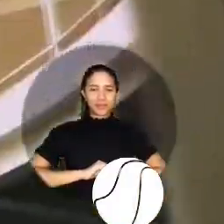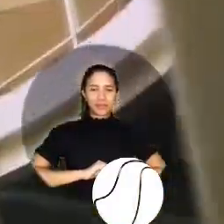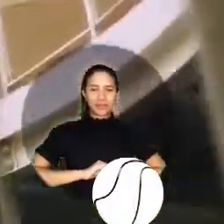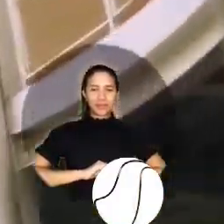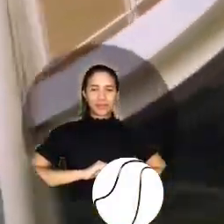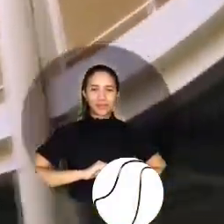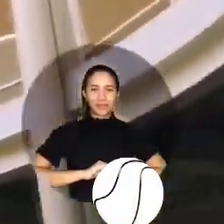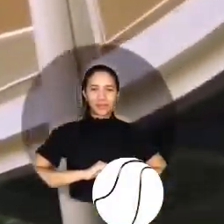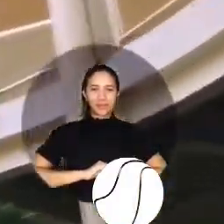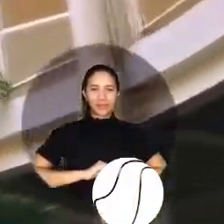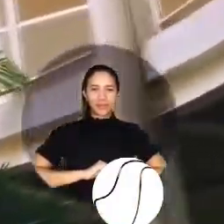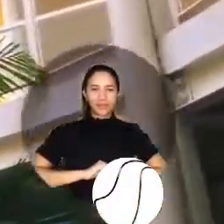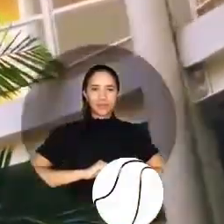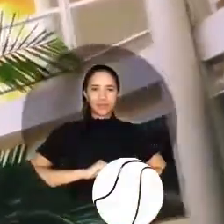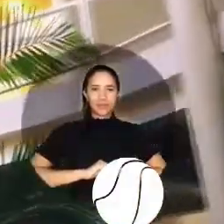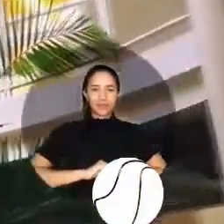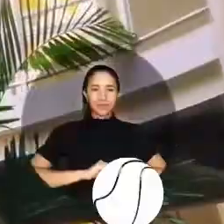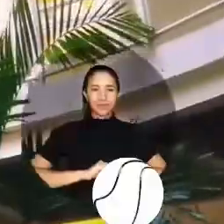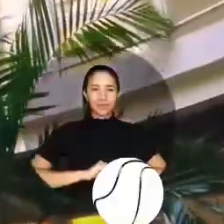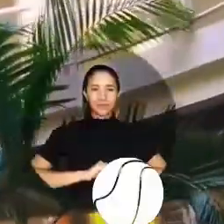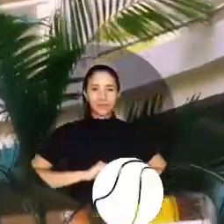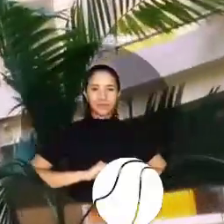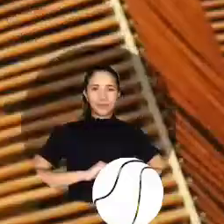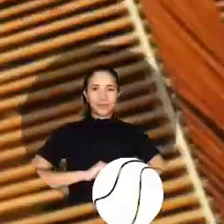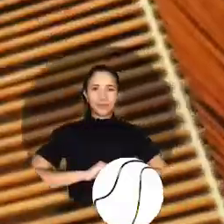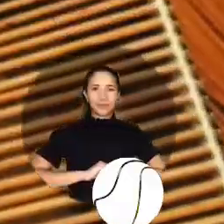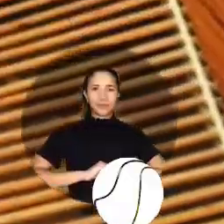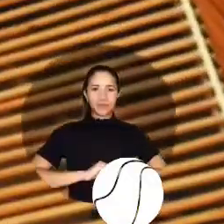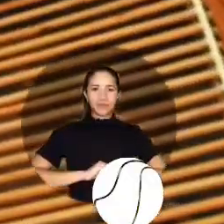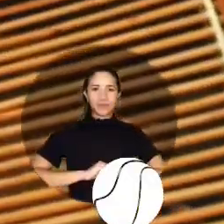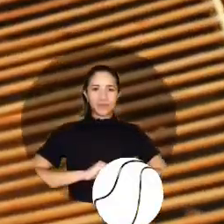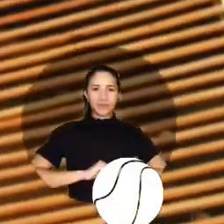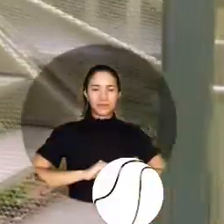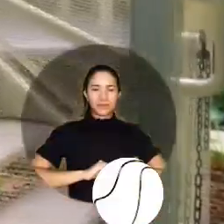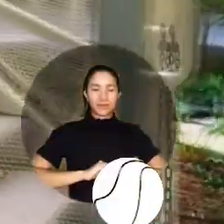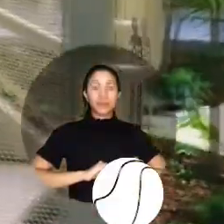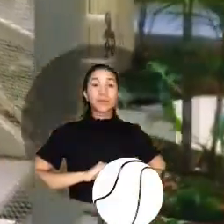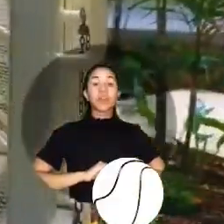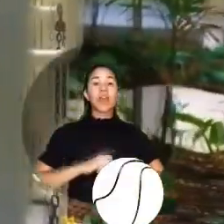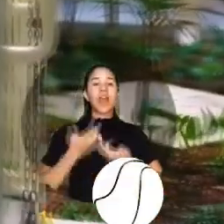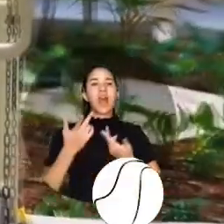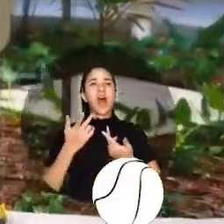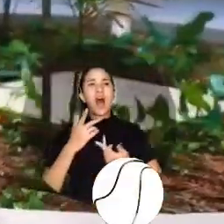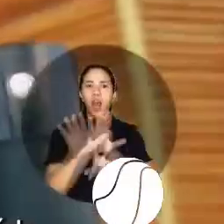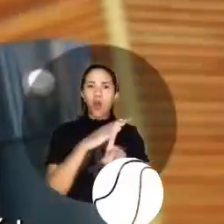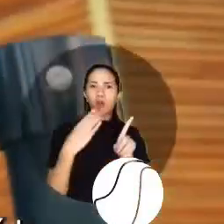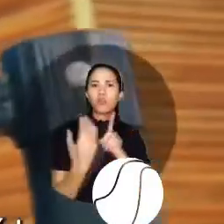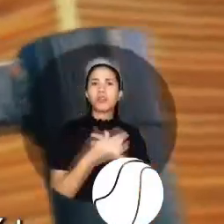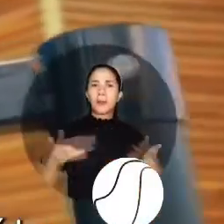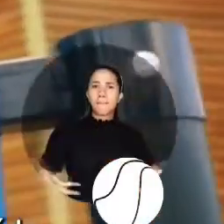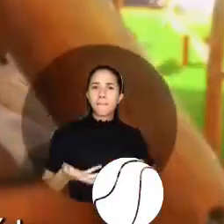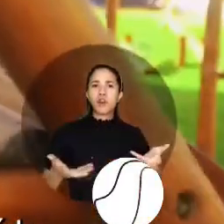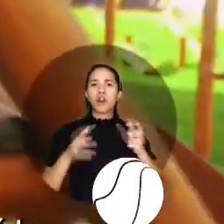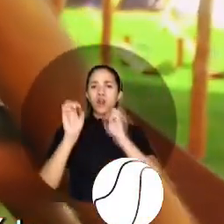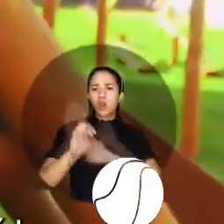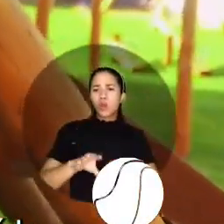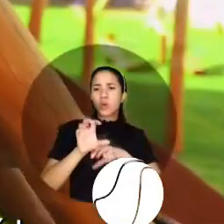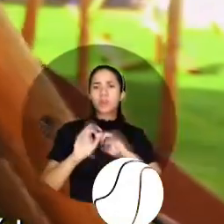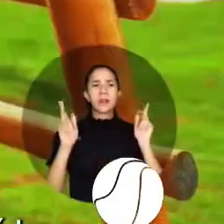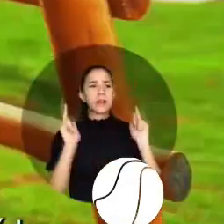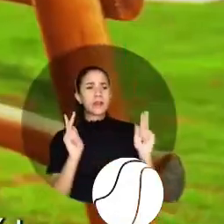Breves que a gente vai destacar. A gente poderia pedir à Prefeitura Municipal de Breves para apresentar quando vai começar a